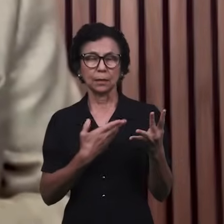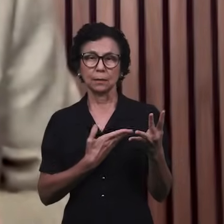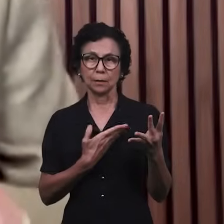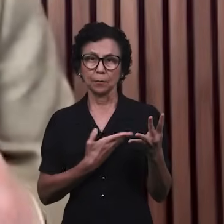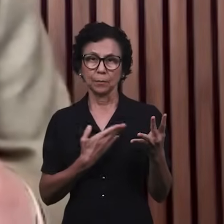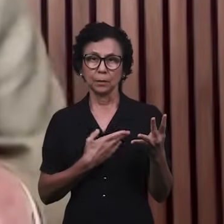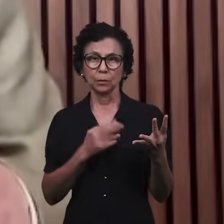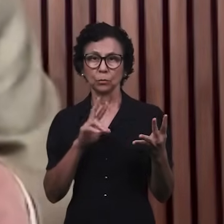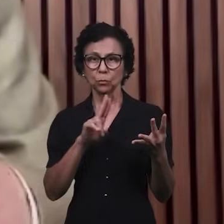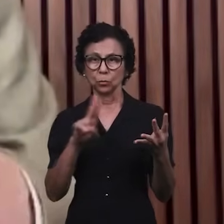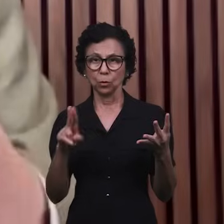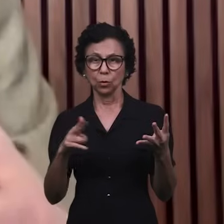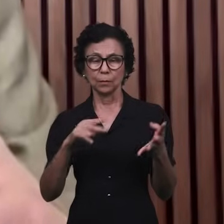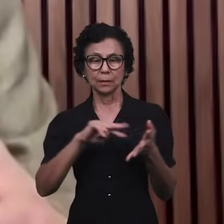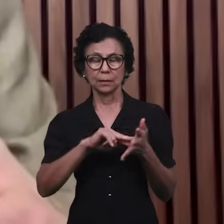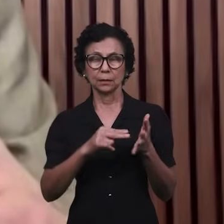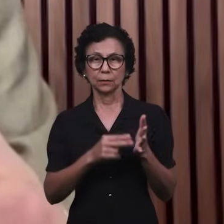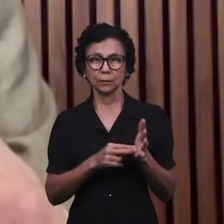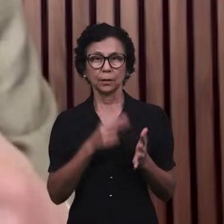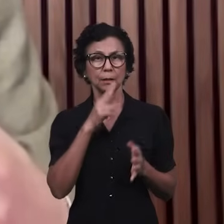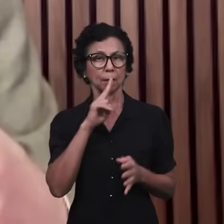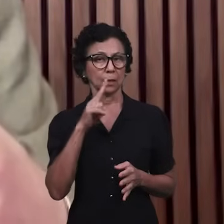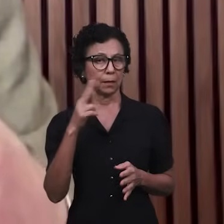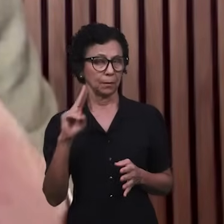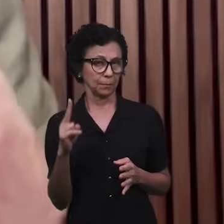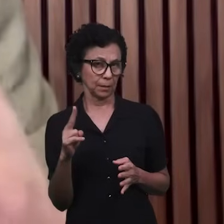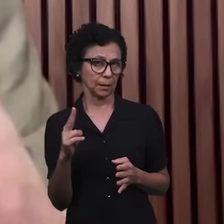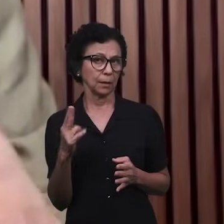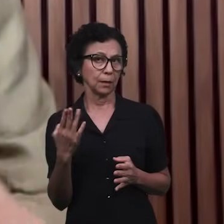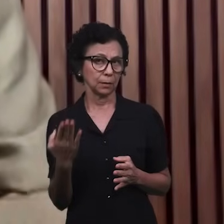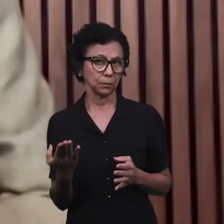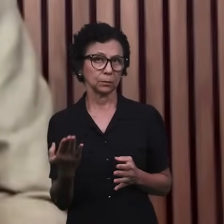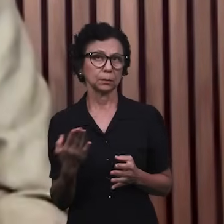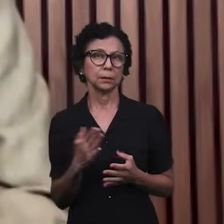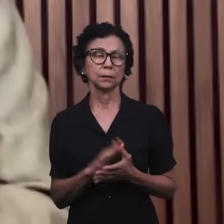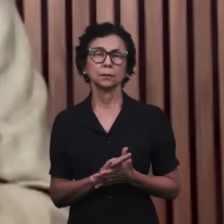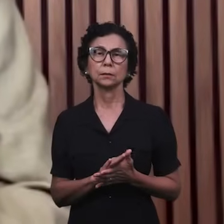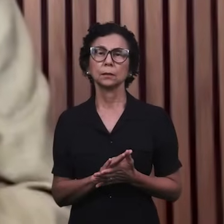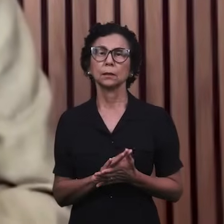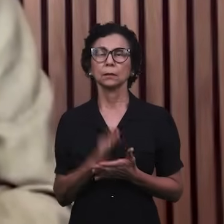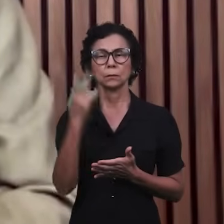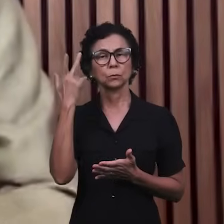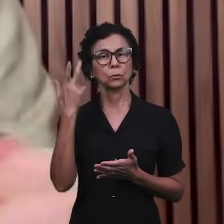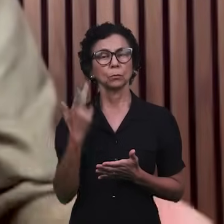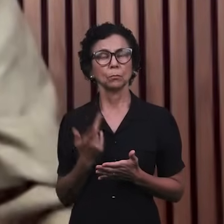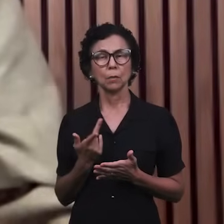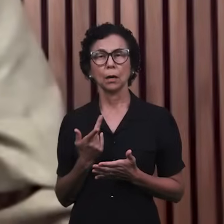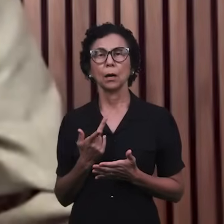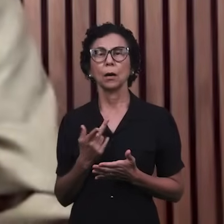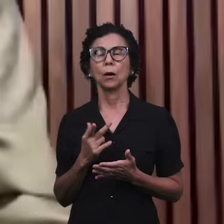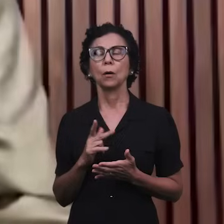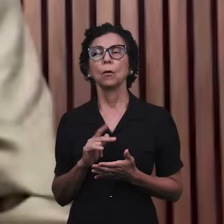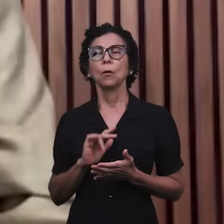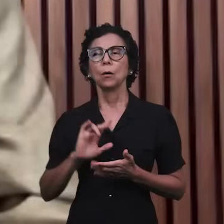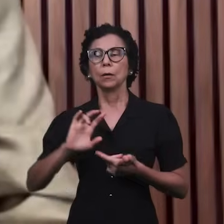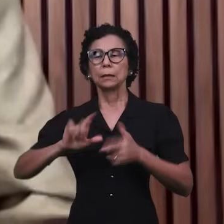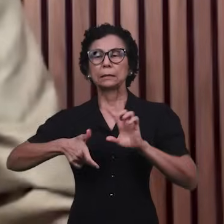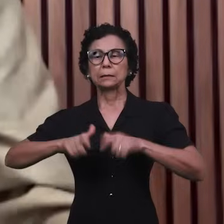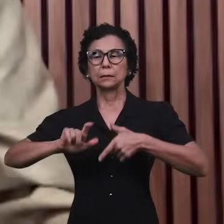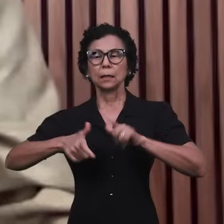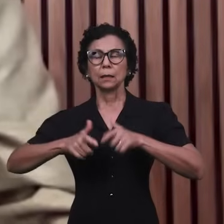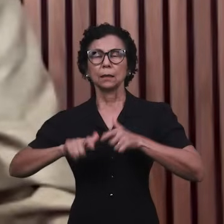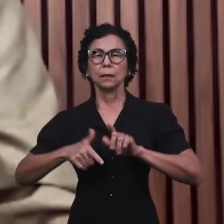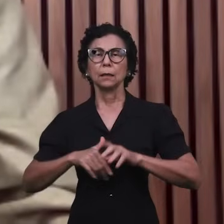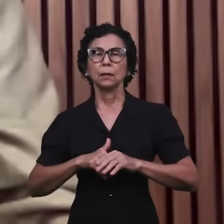amigos tem um significado hebraico, porque era muito costume entre os judeus, entre os hebreus,